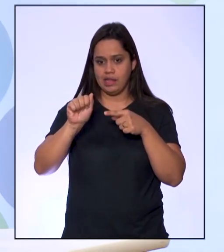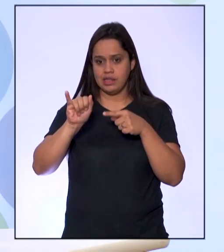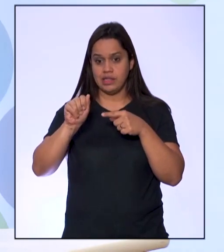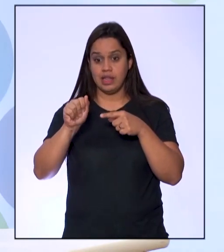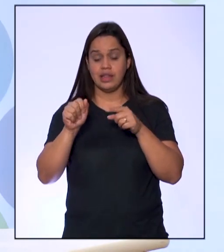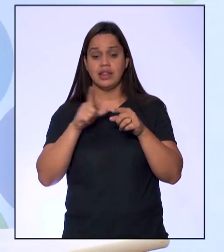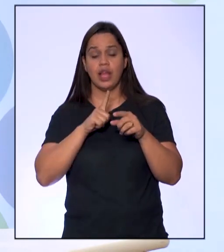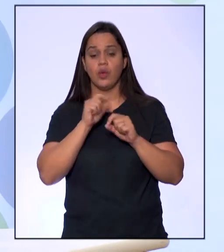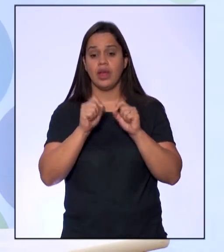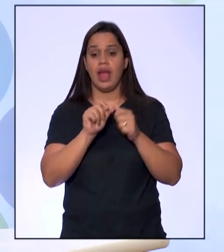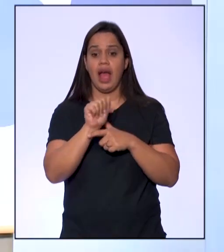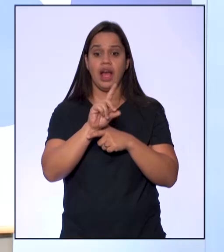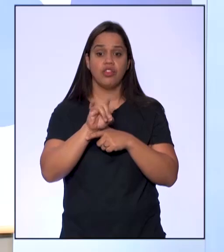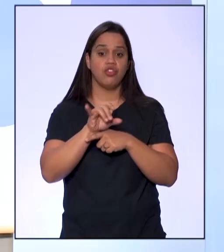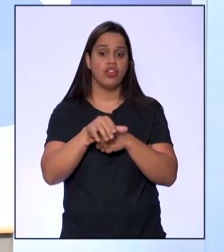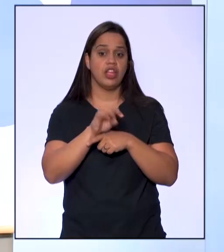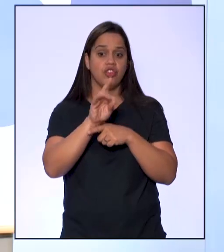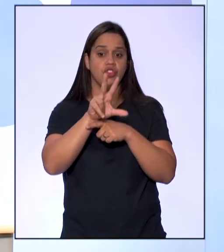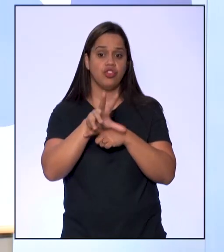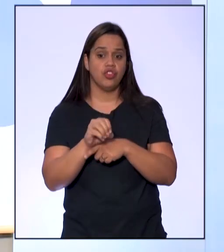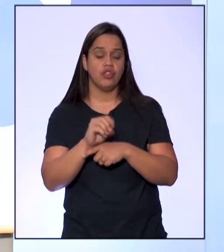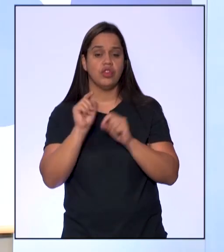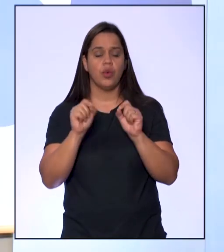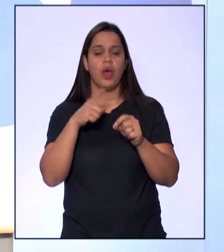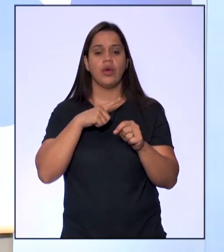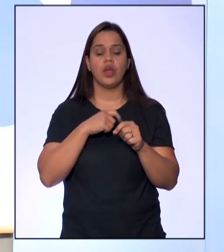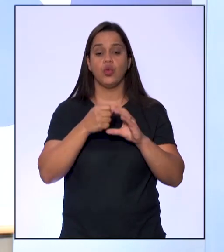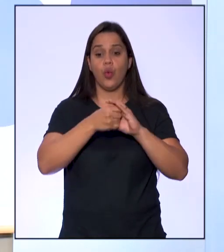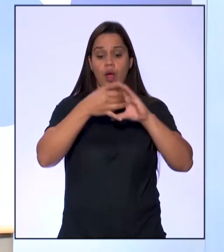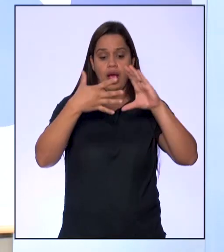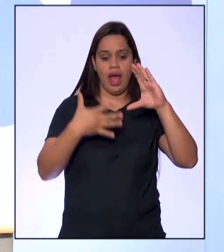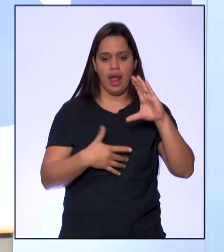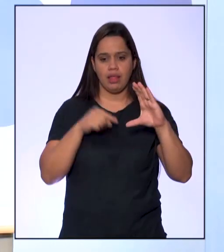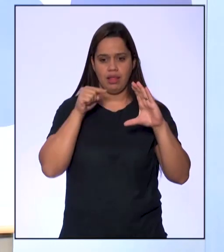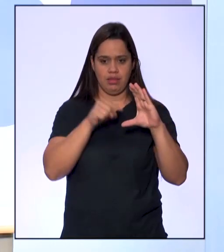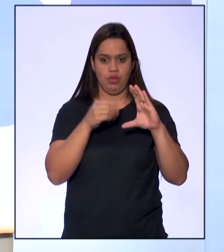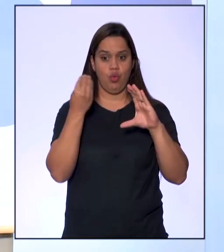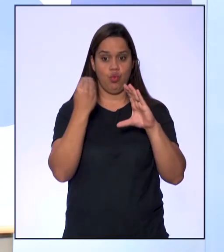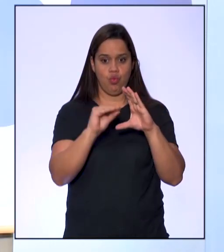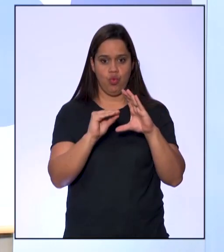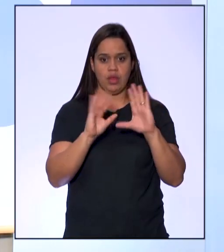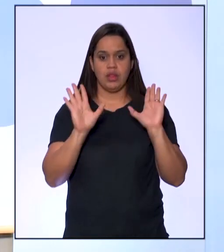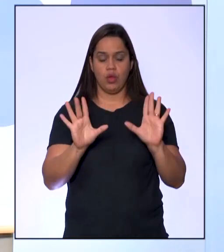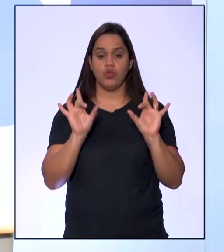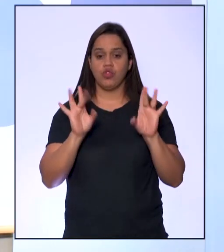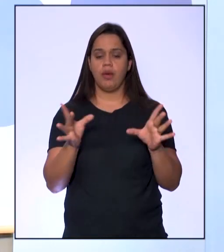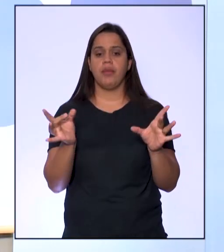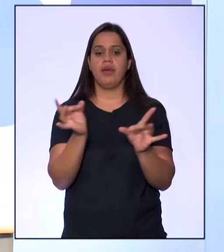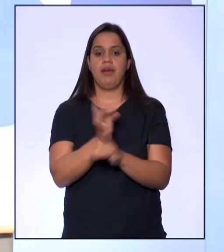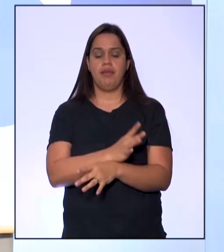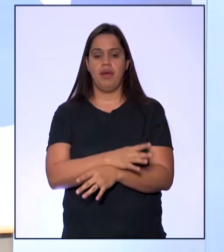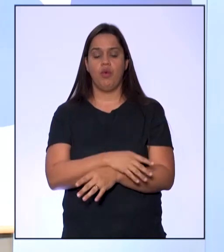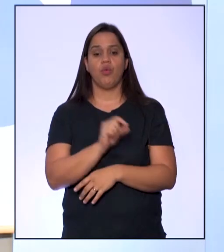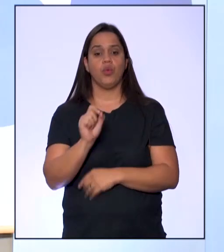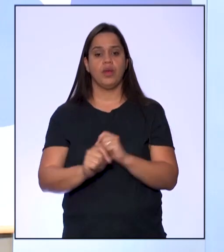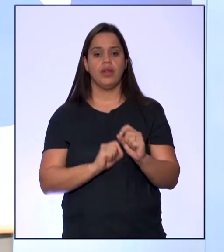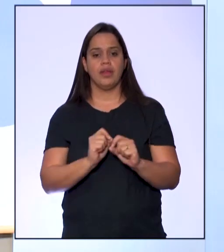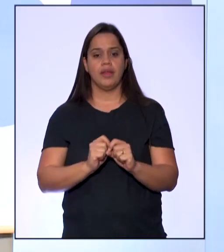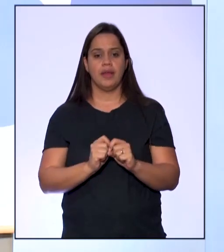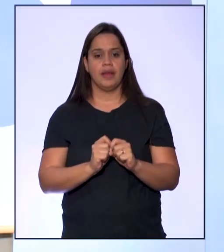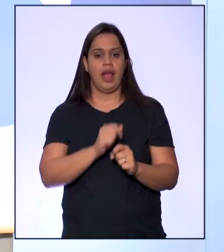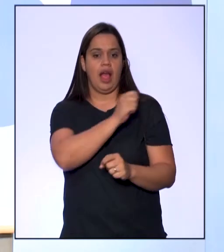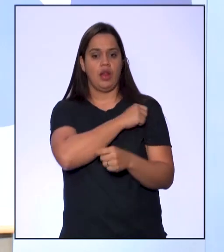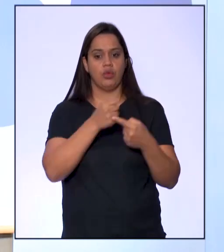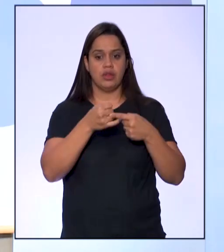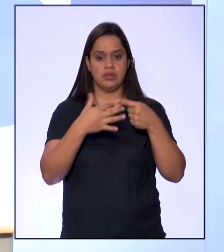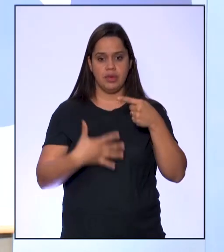mais. Isto é controverso, eu estou caracterizando. Tá? Ó, vamos aqui para encerrar. A Muito bem. Emily, ela disse no nosso chat, foi